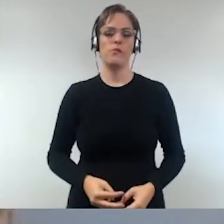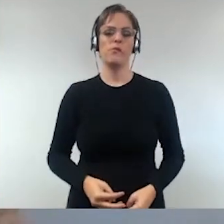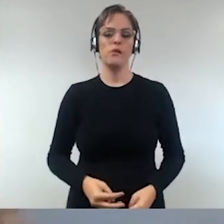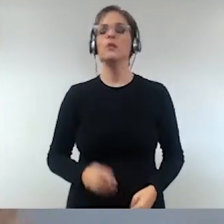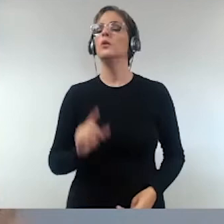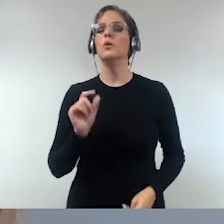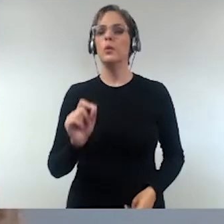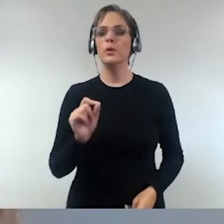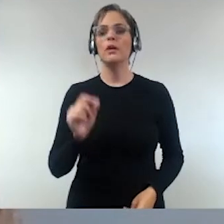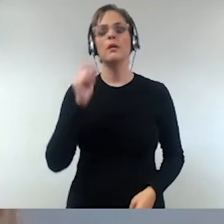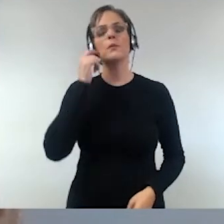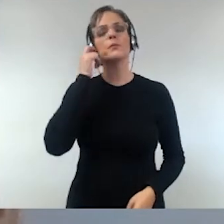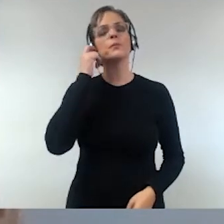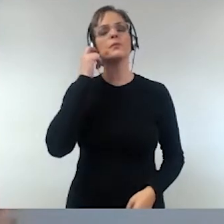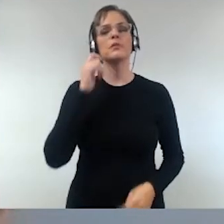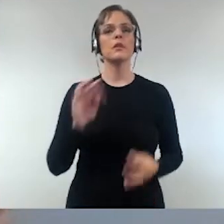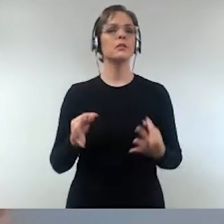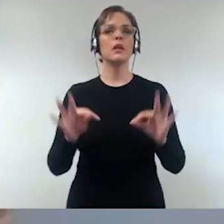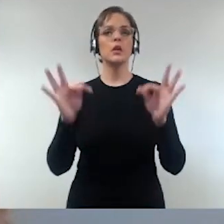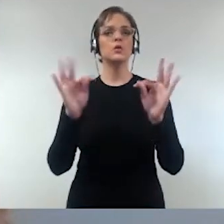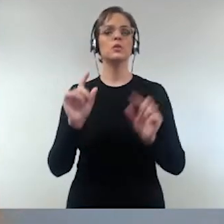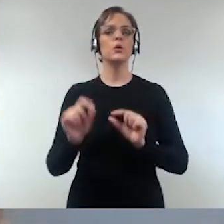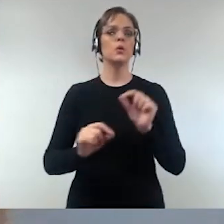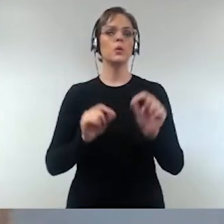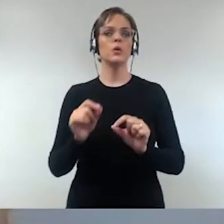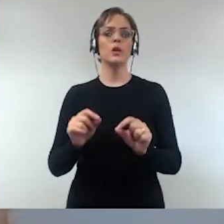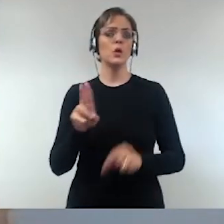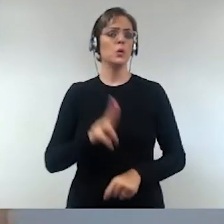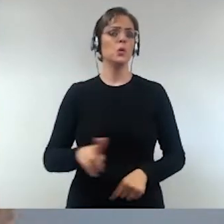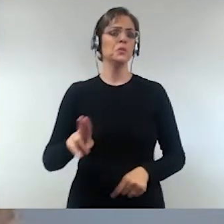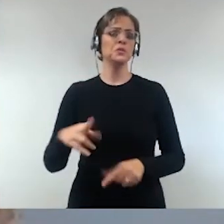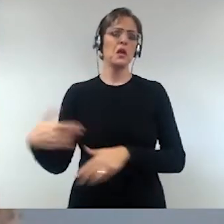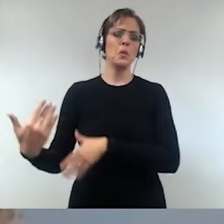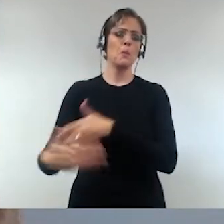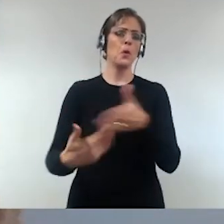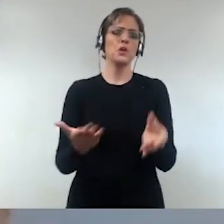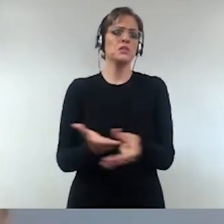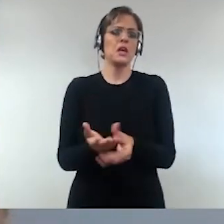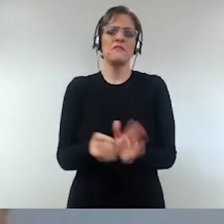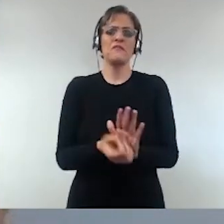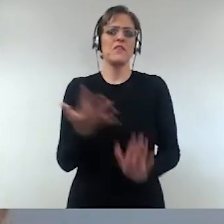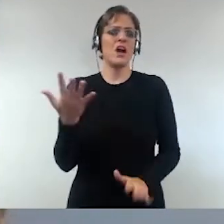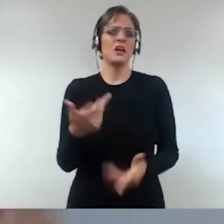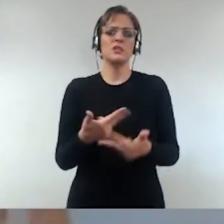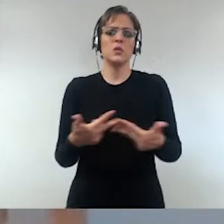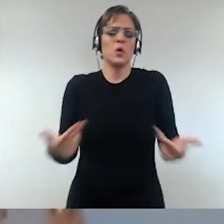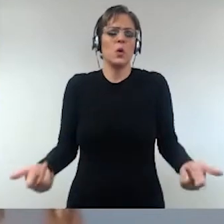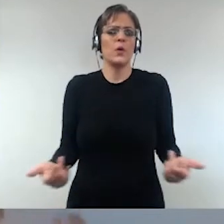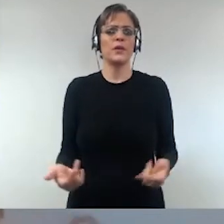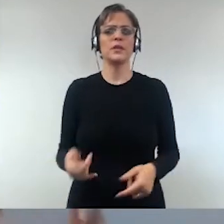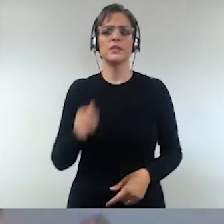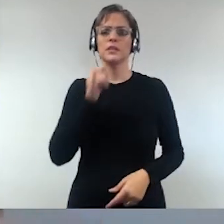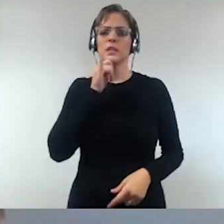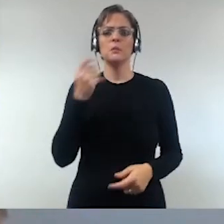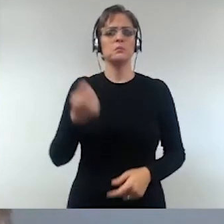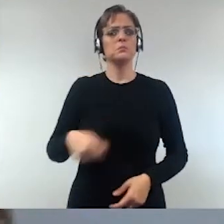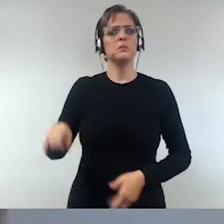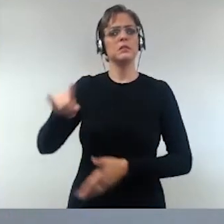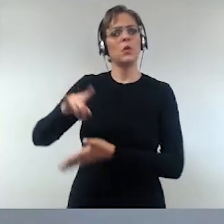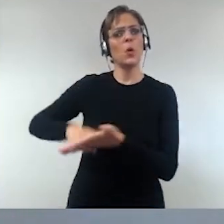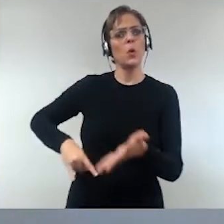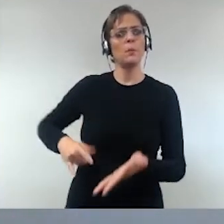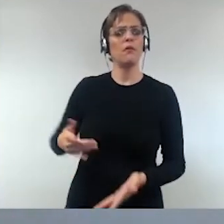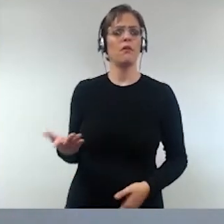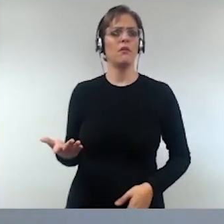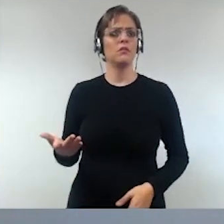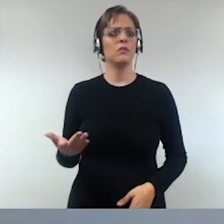refiro ao emprego da tecnologia no processo de várias formas. a superação da justiça documental, né, e o